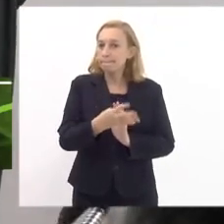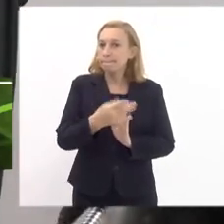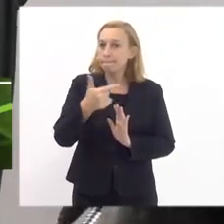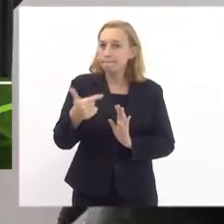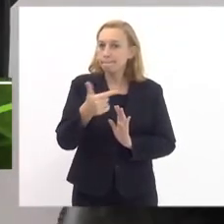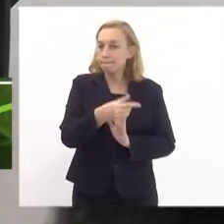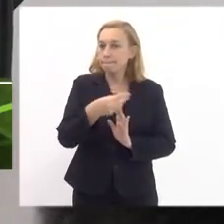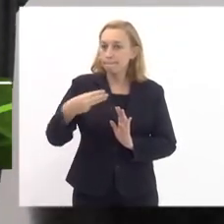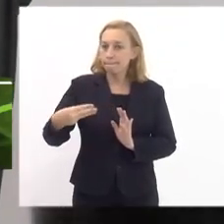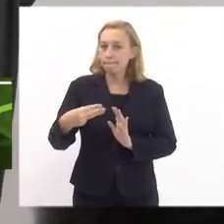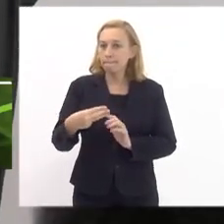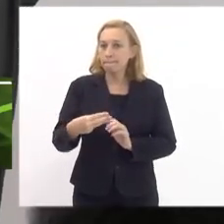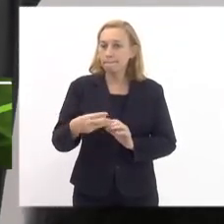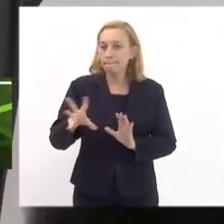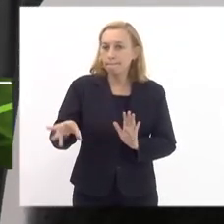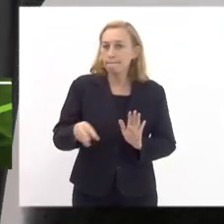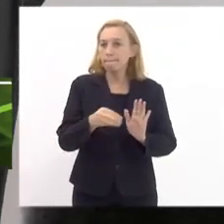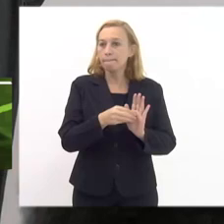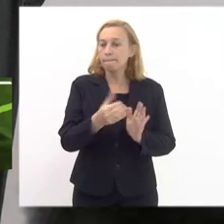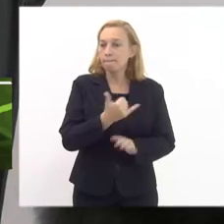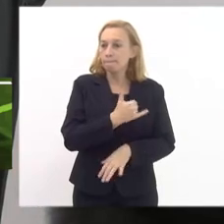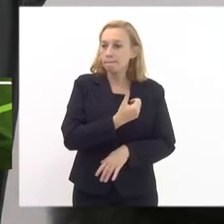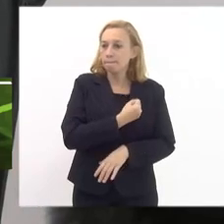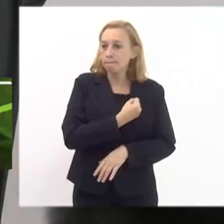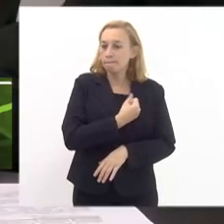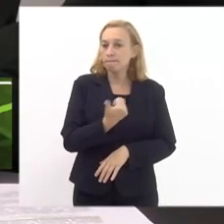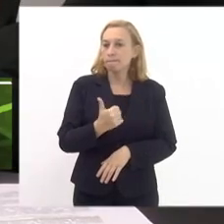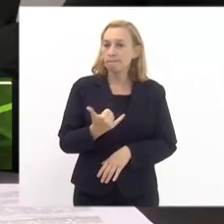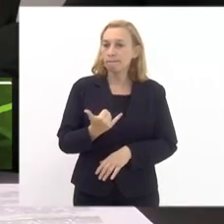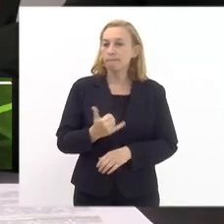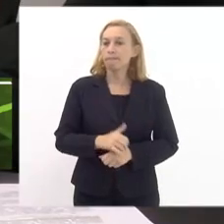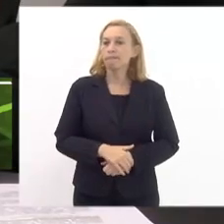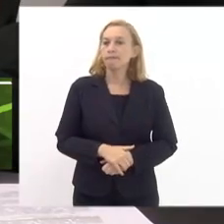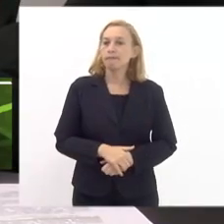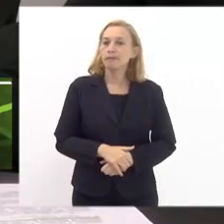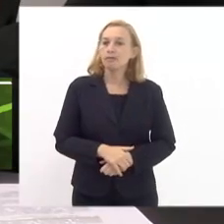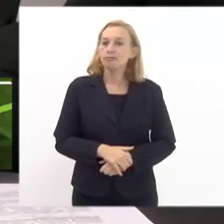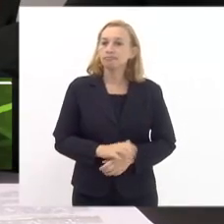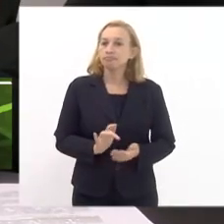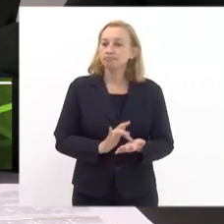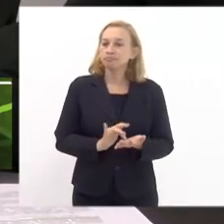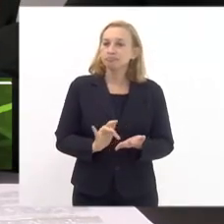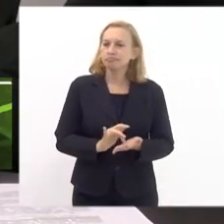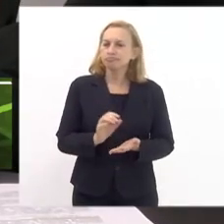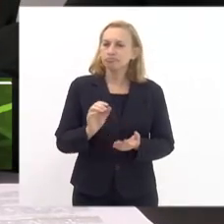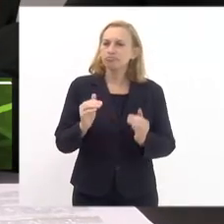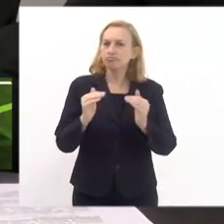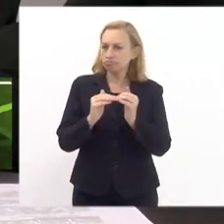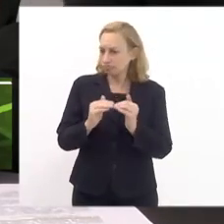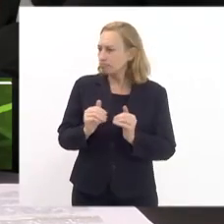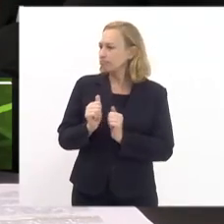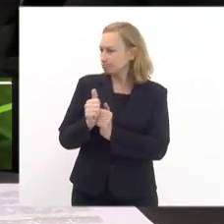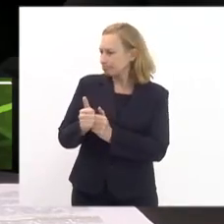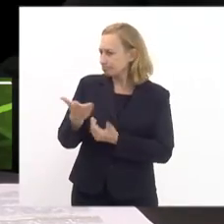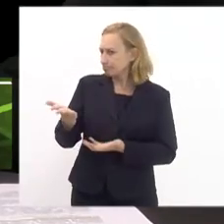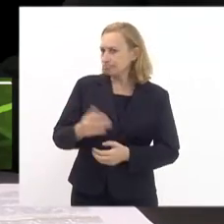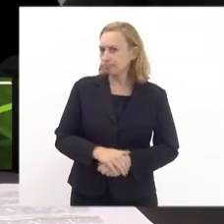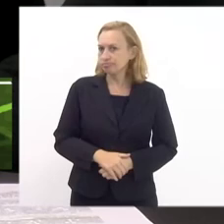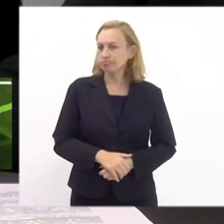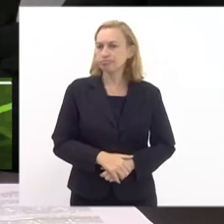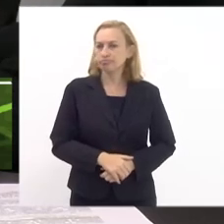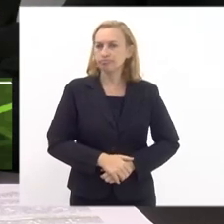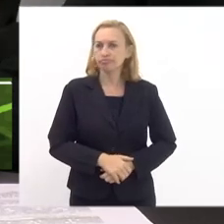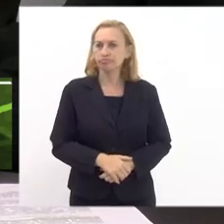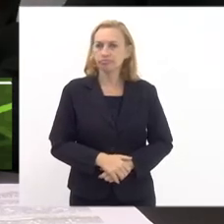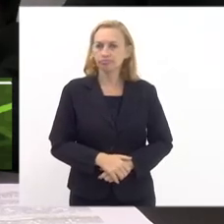6642-2013 e inclui o telefone. Isso, essa é a proposta. Não, acho que a gente acompanha e bota com emendas e a gente